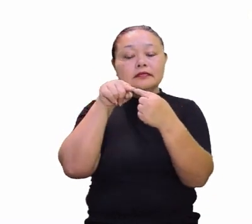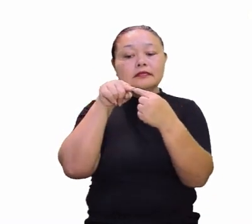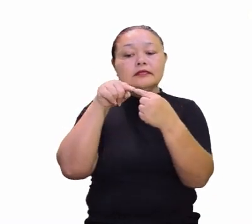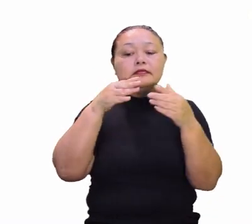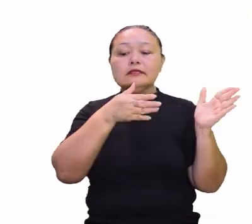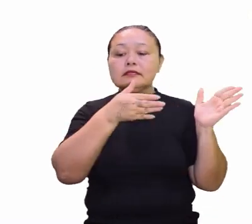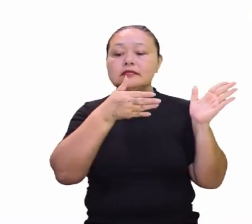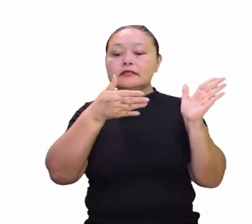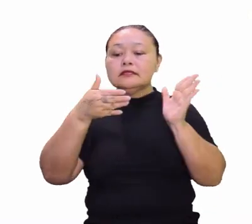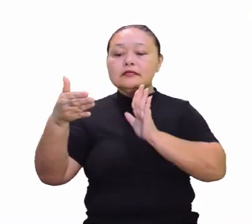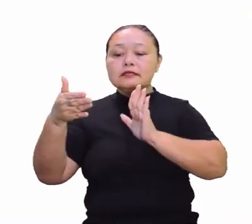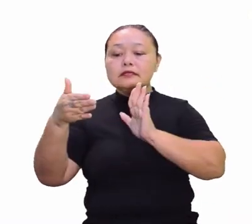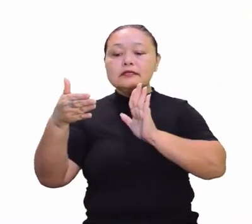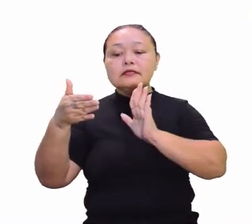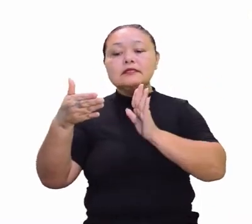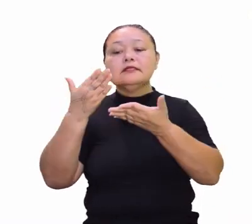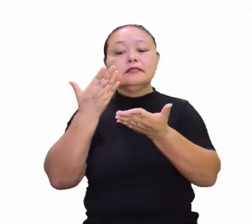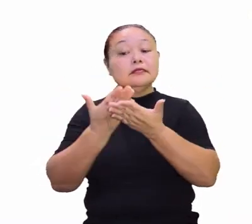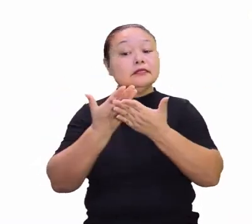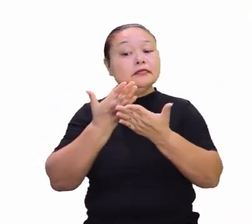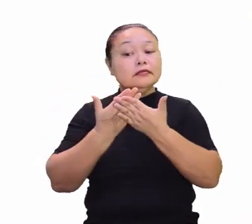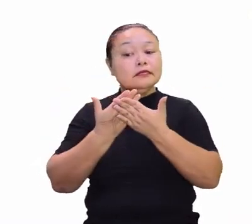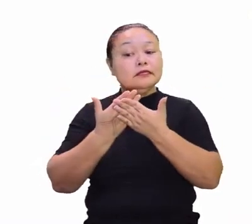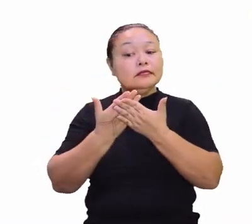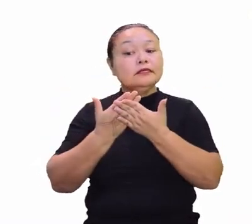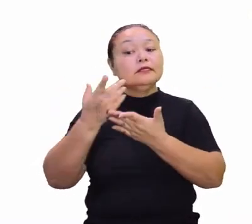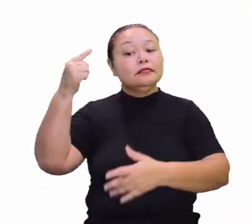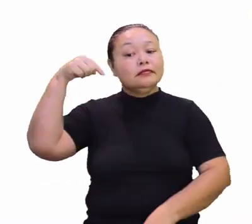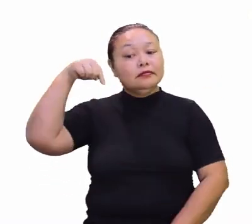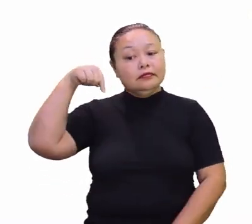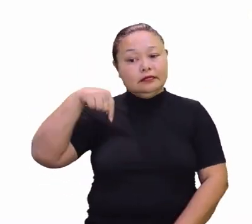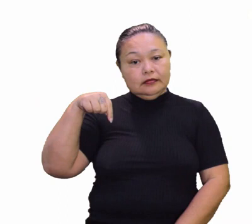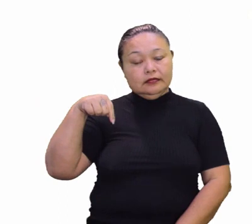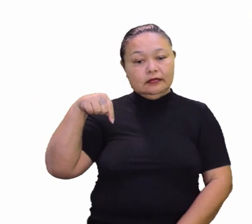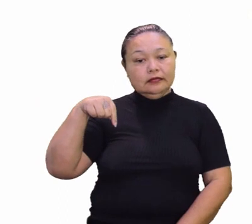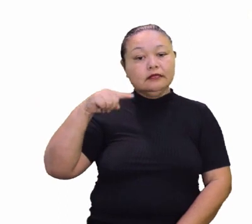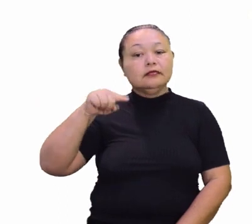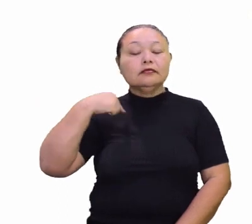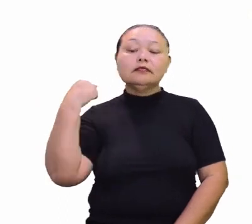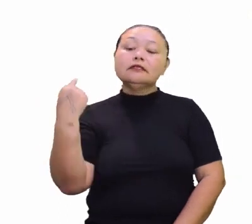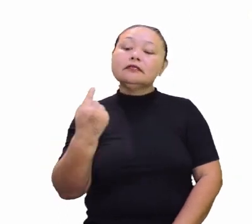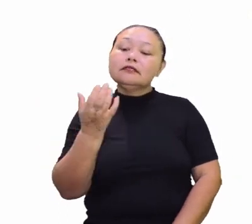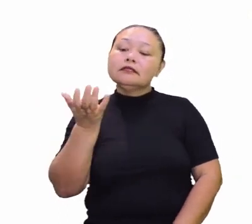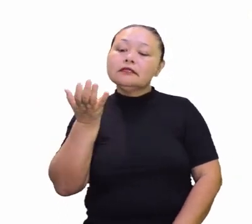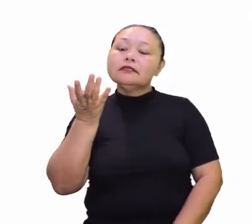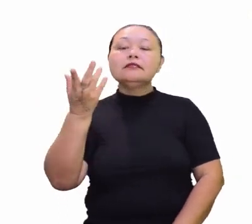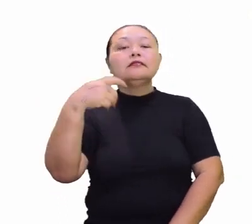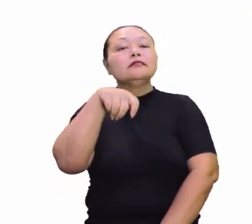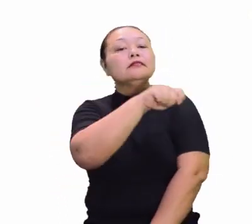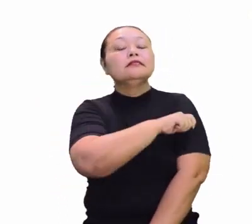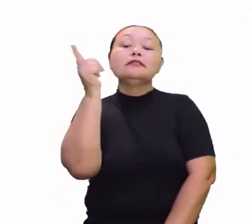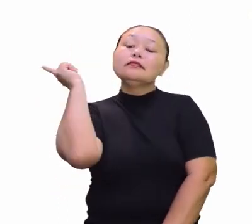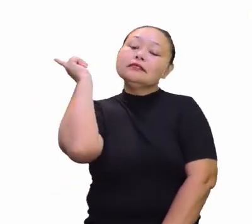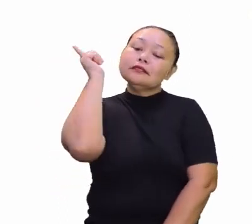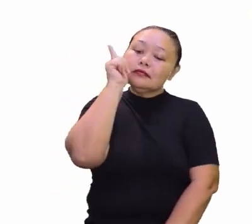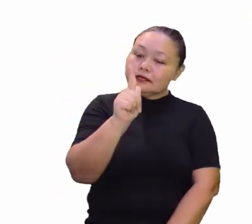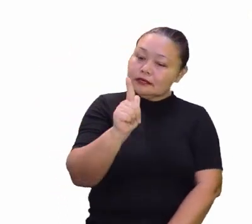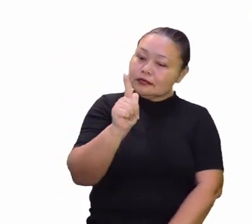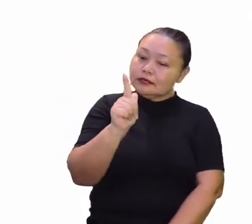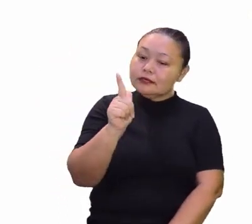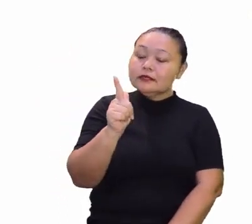habilidades durante as aulas. Neste sentido, a gente quer que o aluno